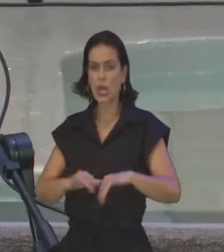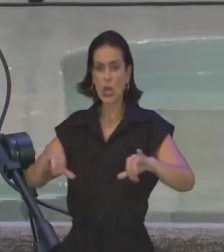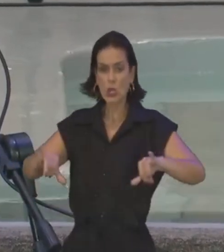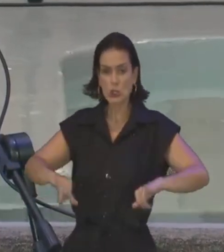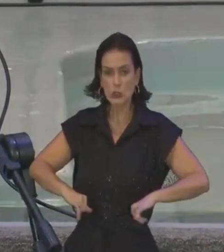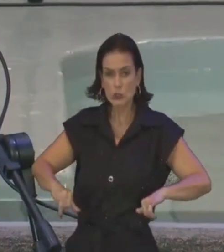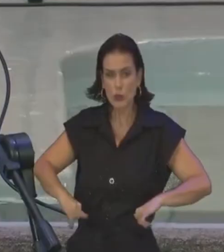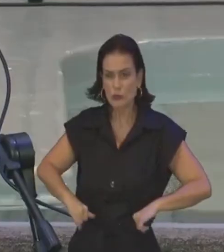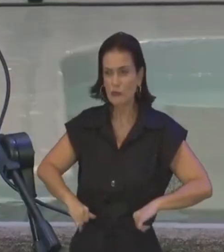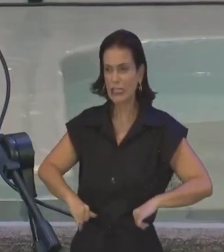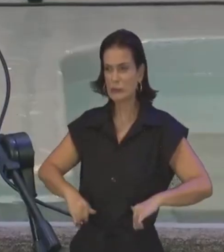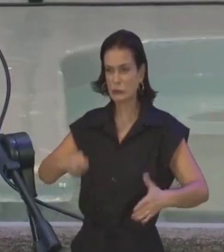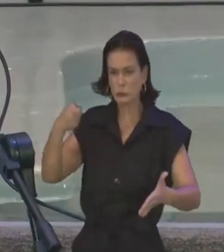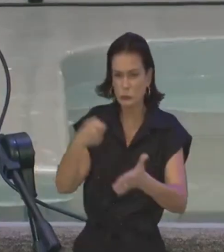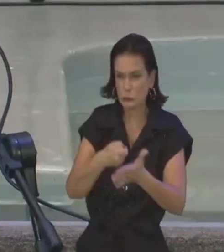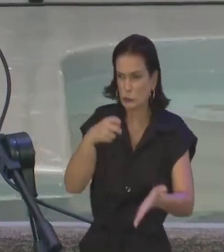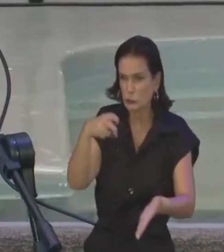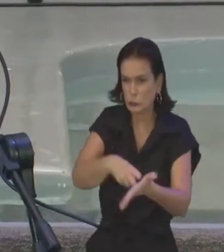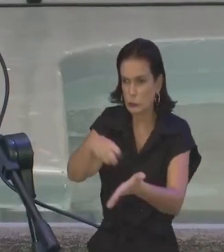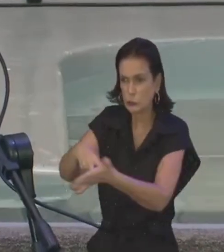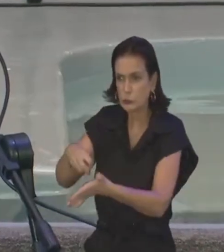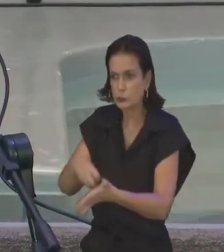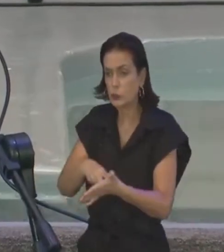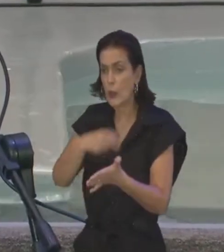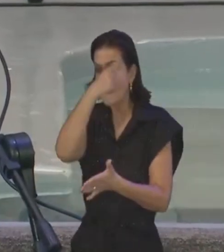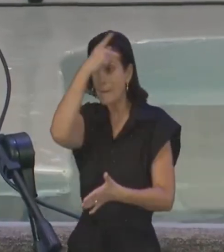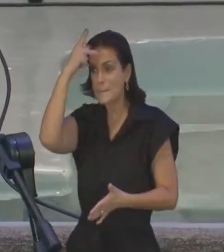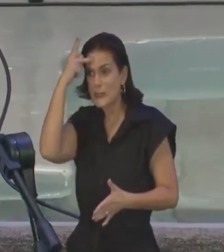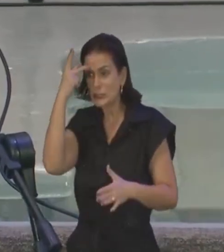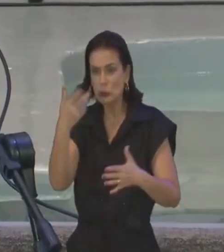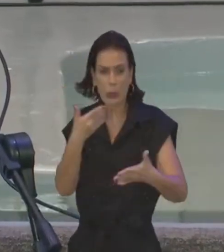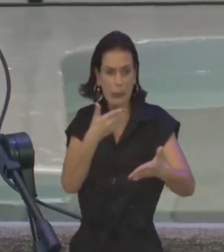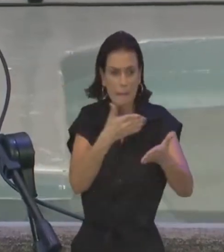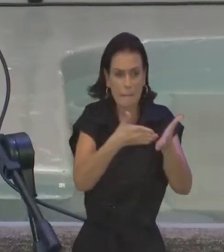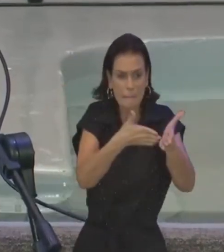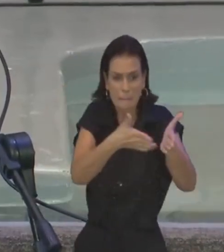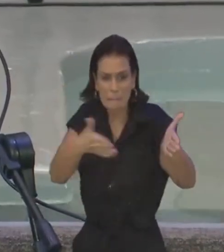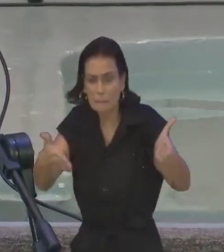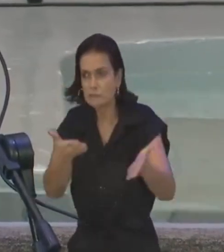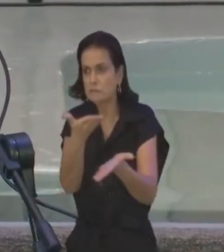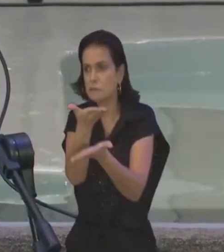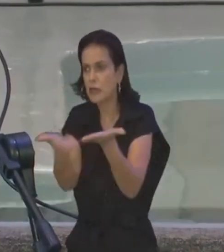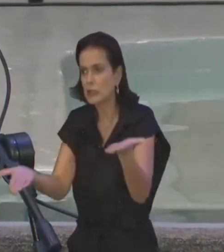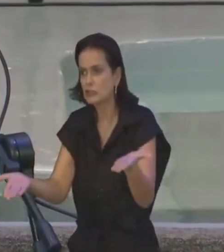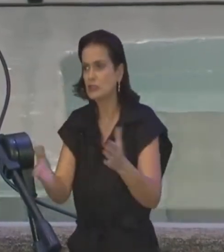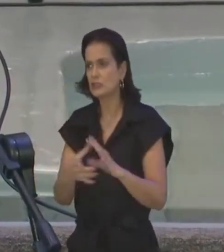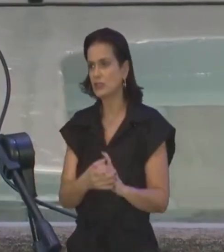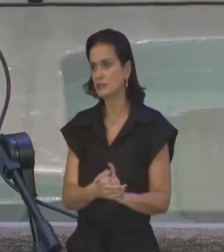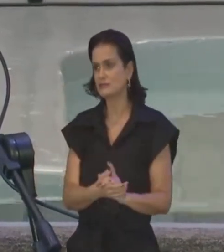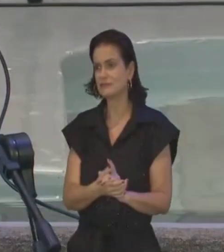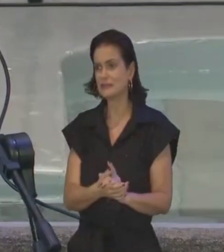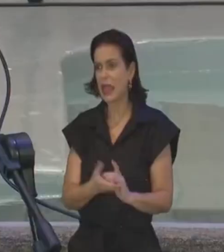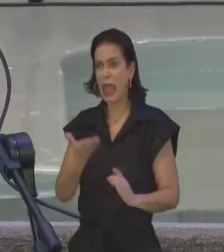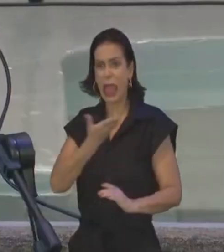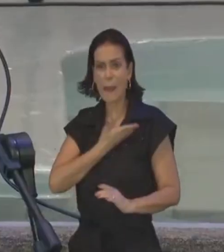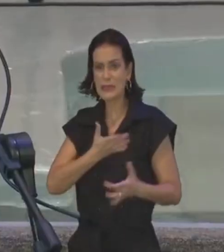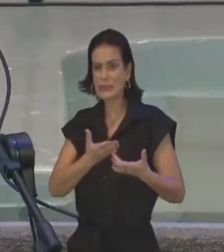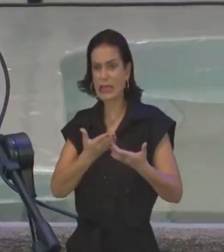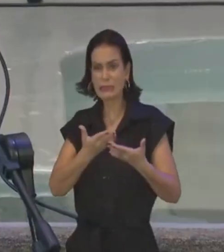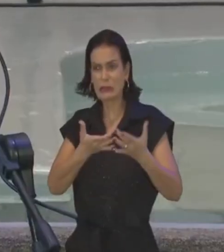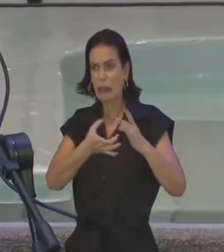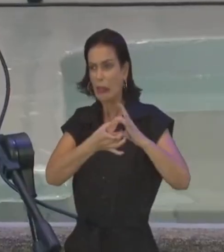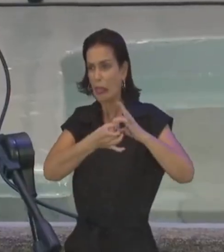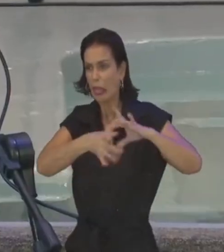sofrendo humilhações, pessoas perdidas, laços de amizades